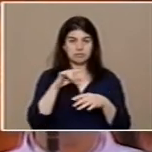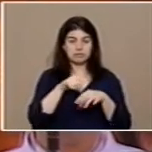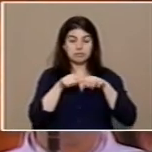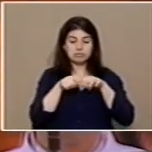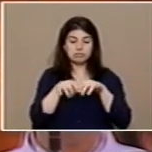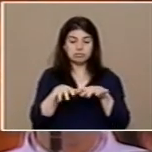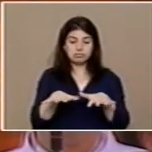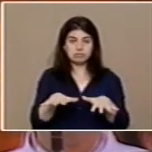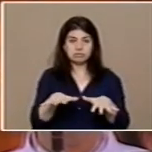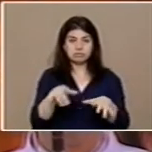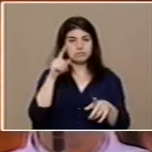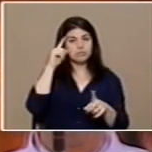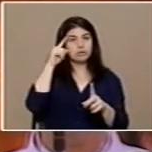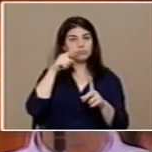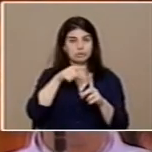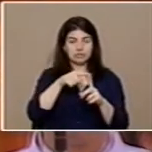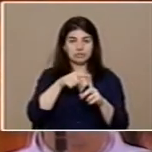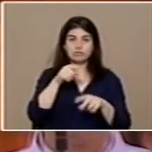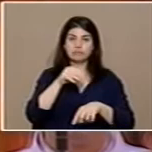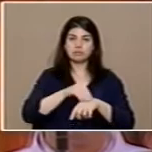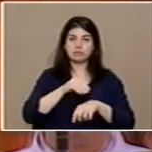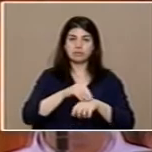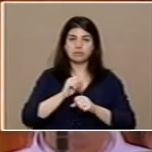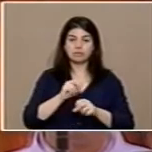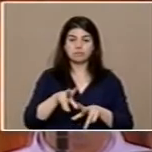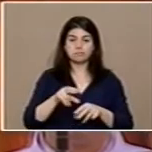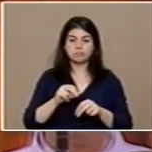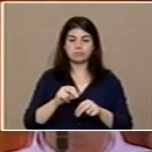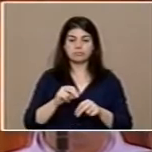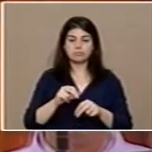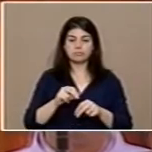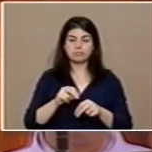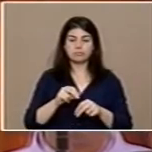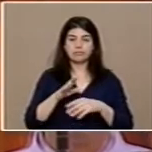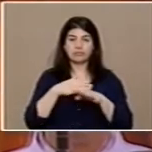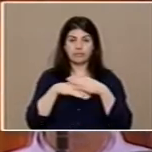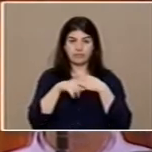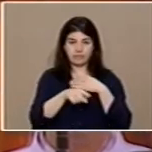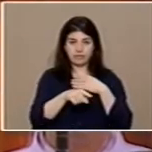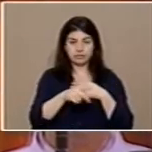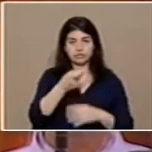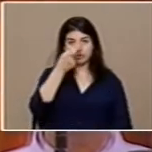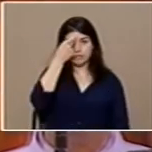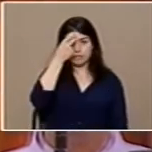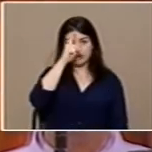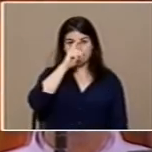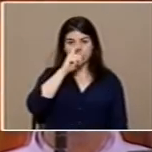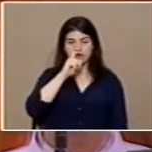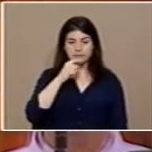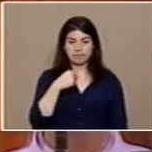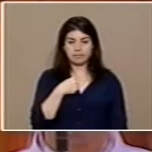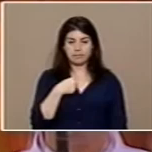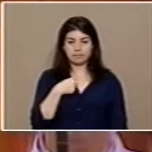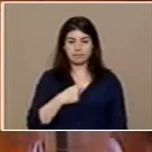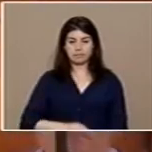por vós e por todos para remissão dos pecados Fazer isto em memória